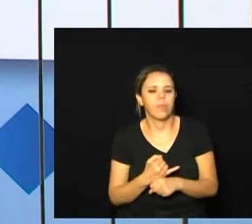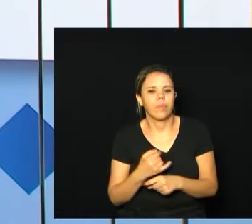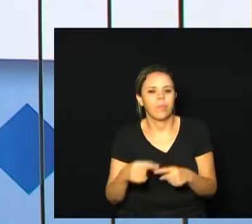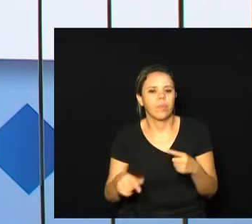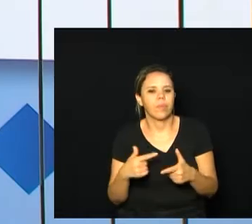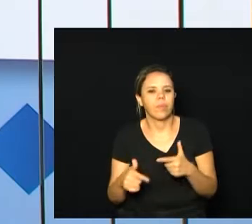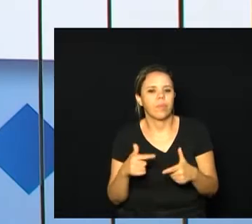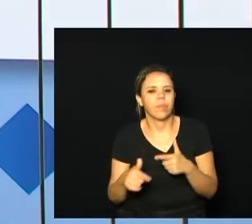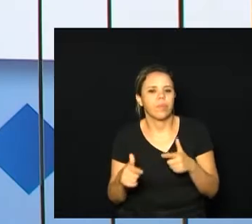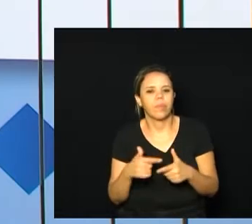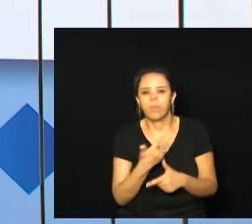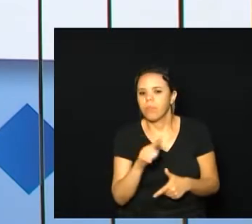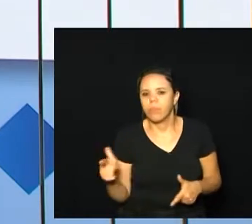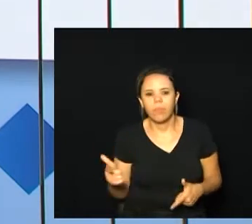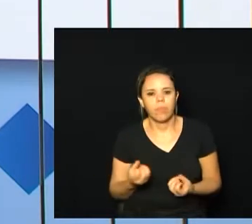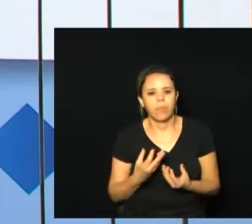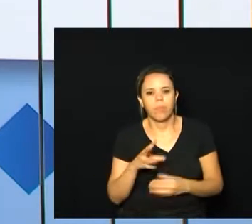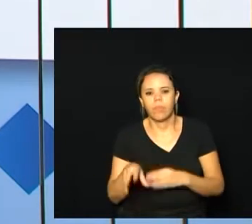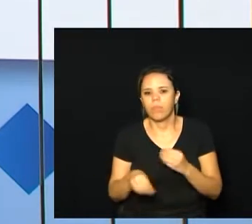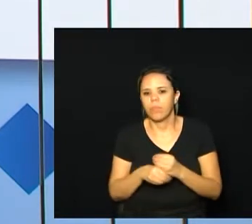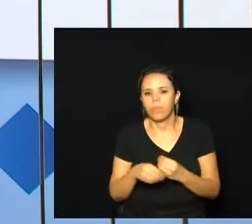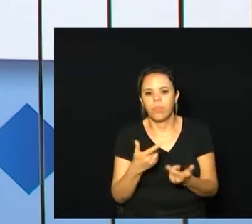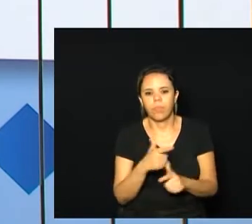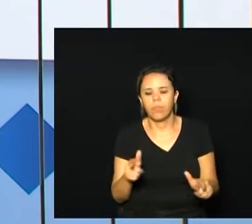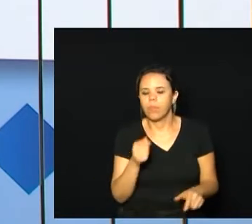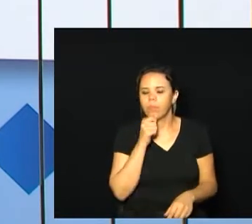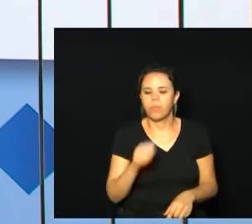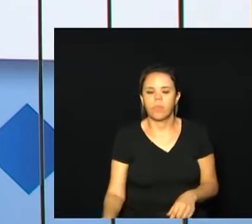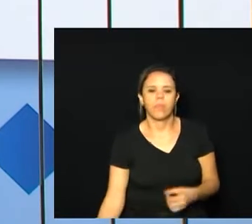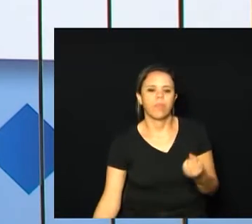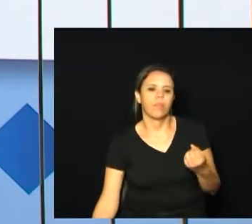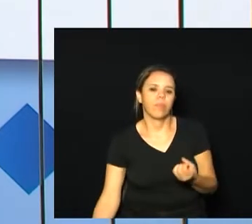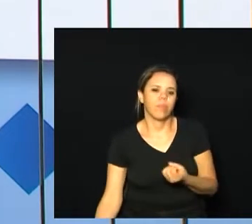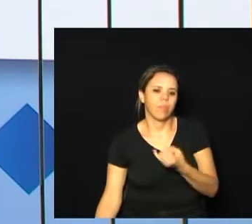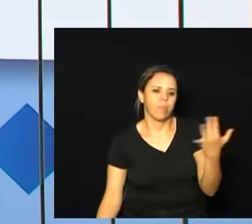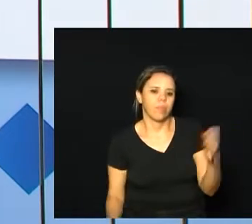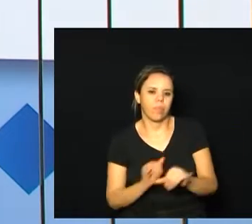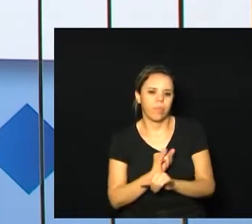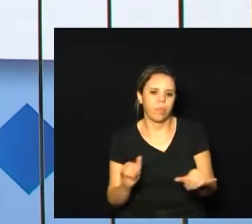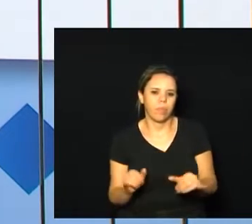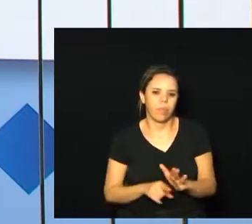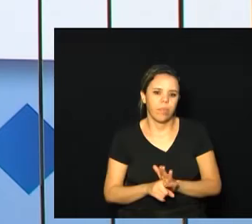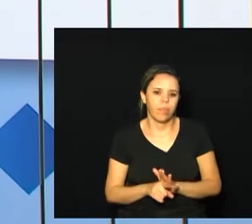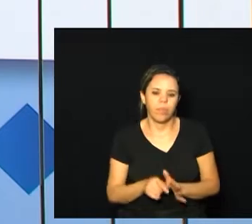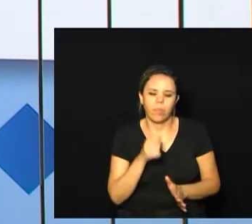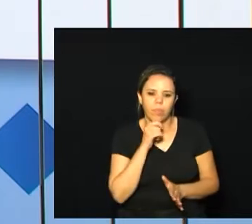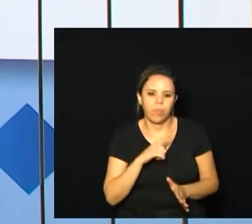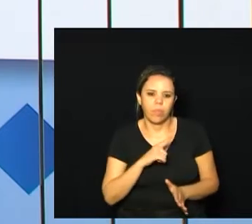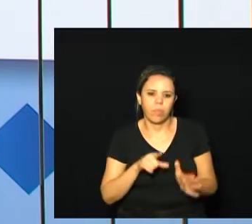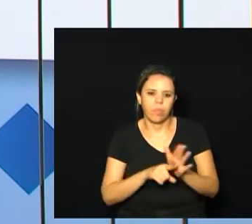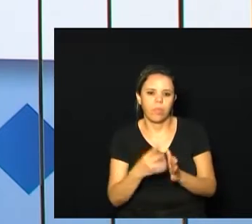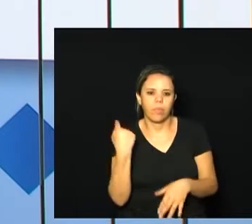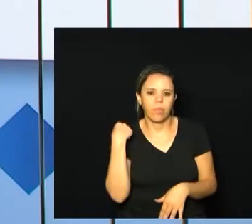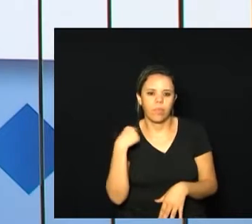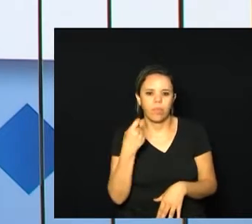ar, não haveria boletim, não houve boletim de fato com a divulgação dos dados. Então, a gente ainda tem os dados da